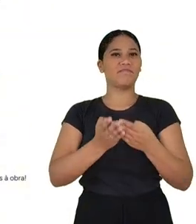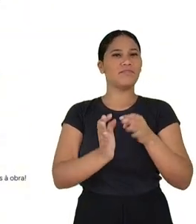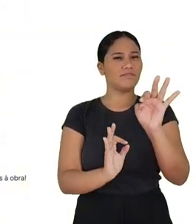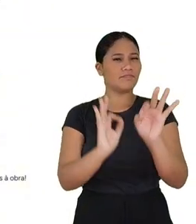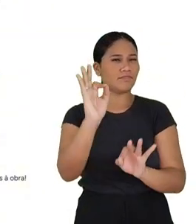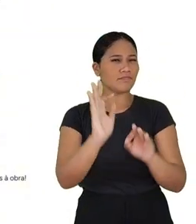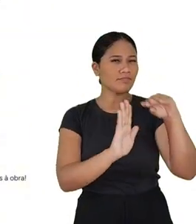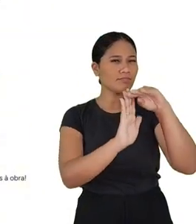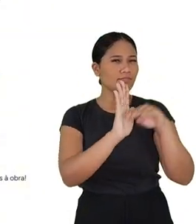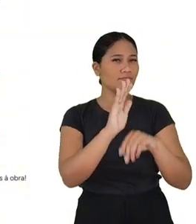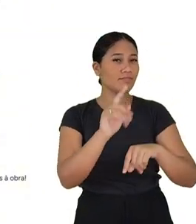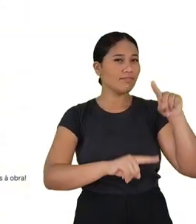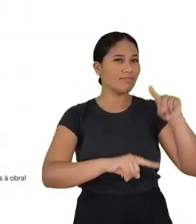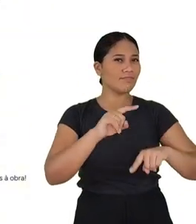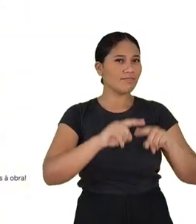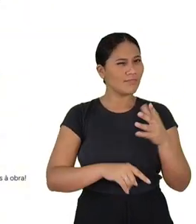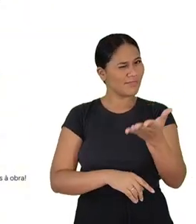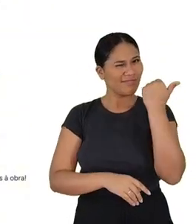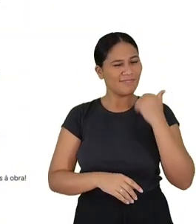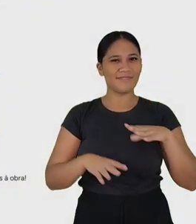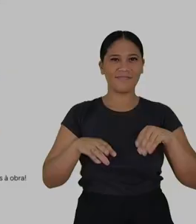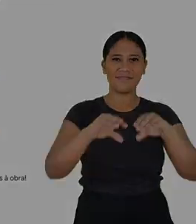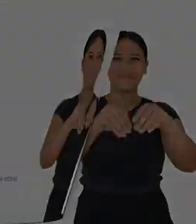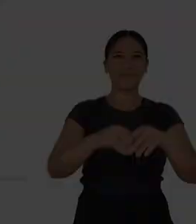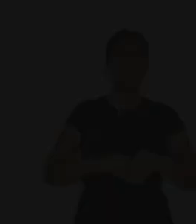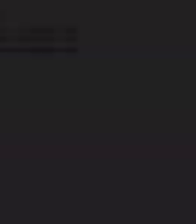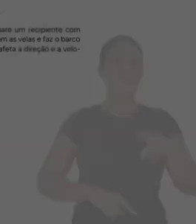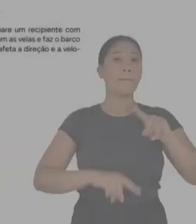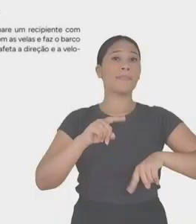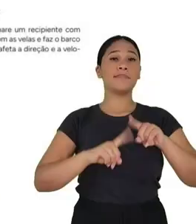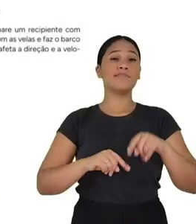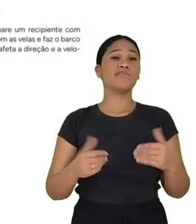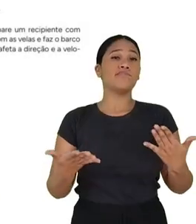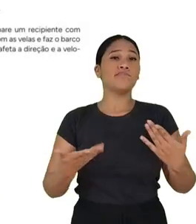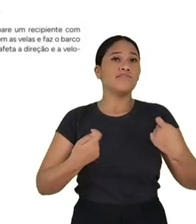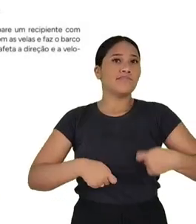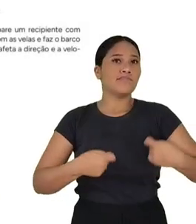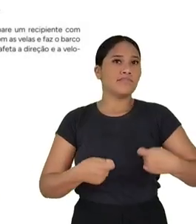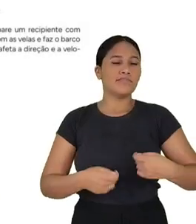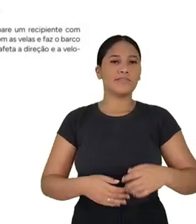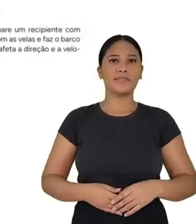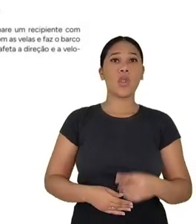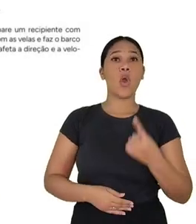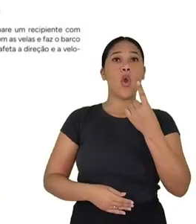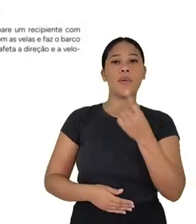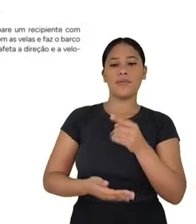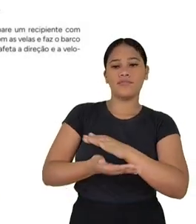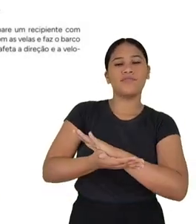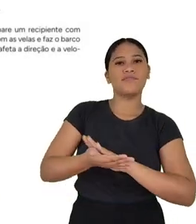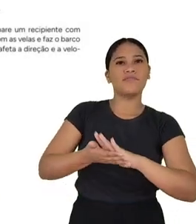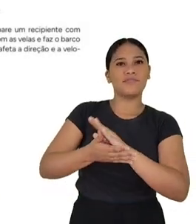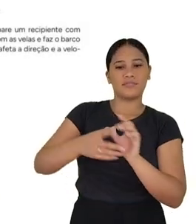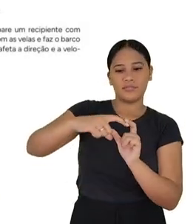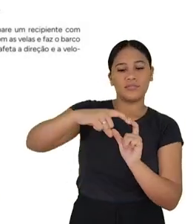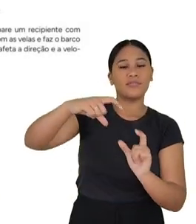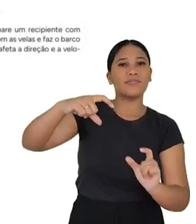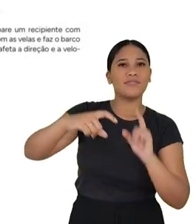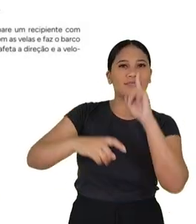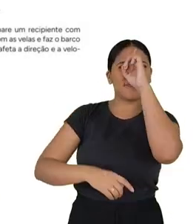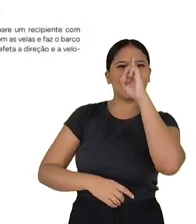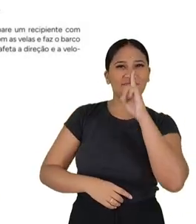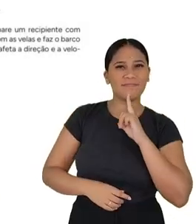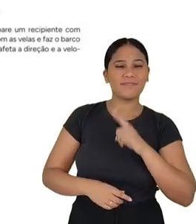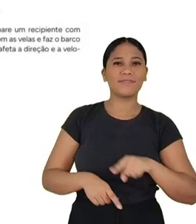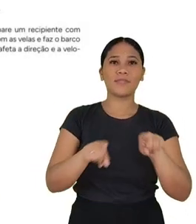construção. Separe os materiais necessários e mãos à obra. Materiais necessários: uma esponja de